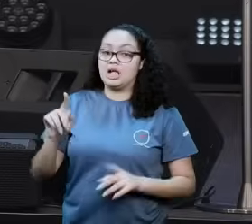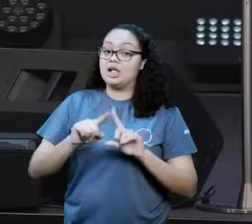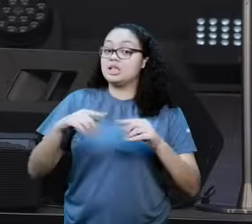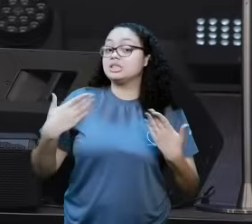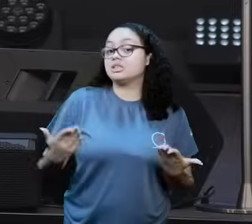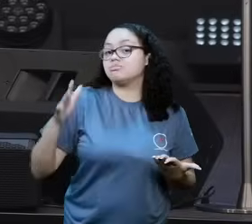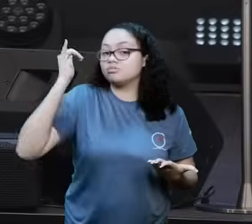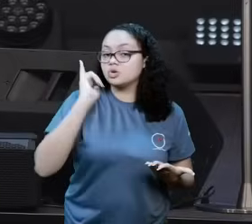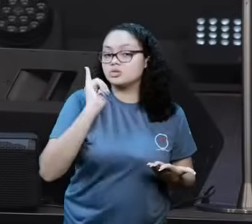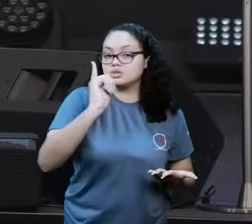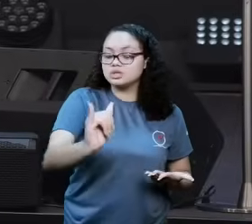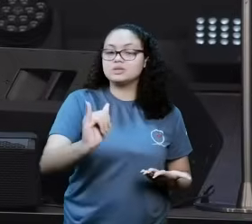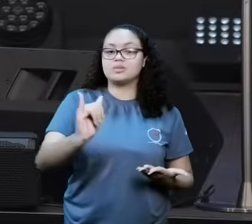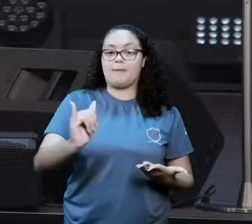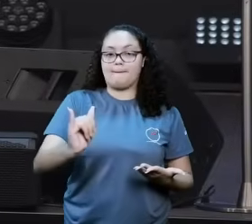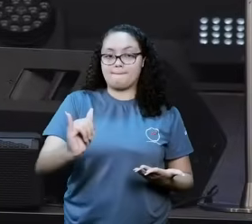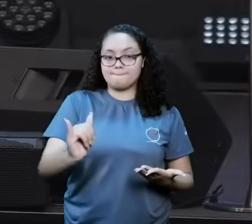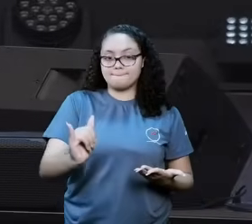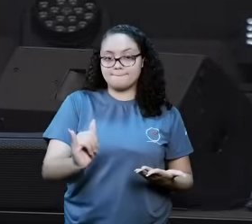profetiza.